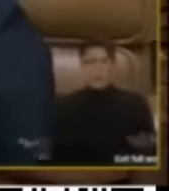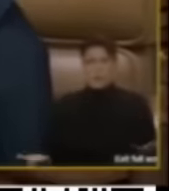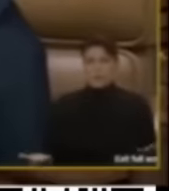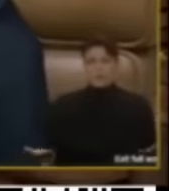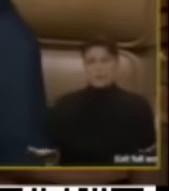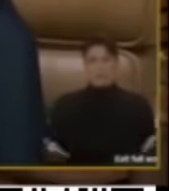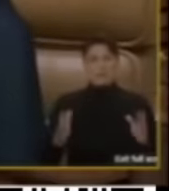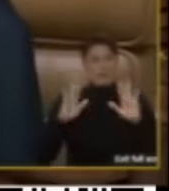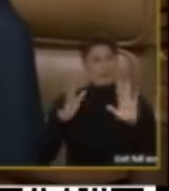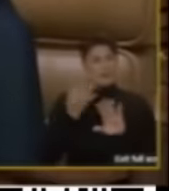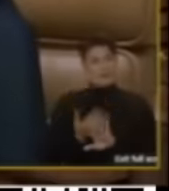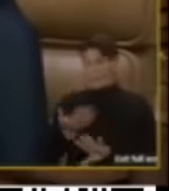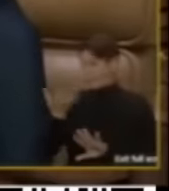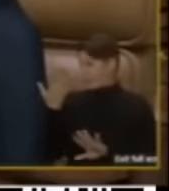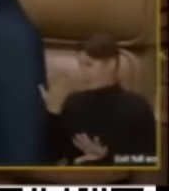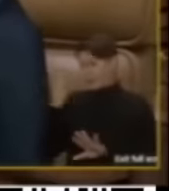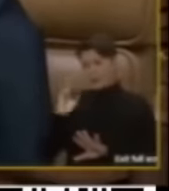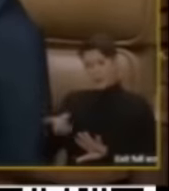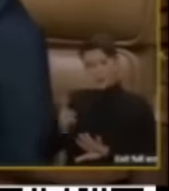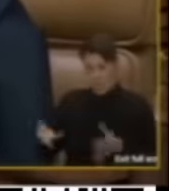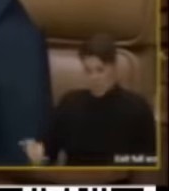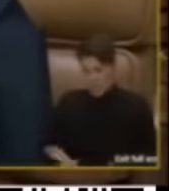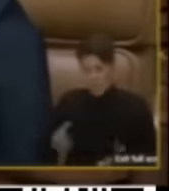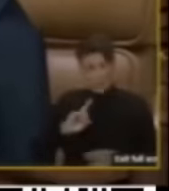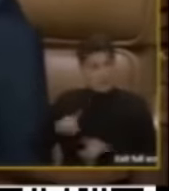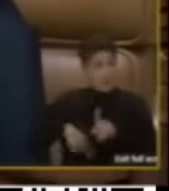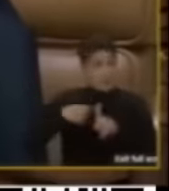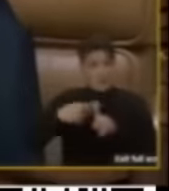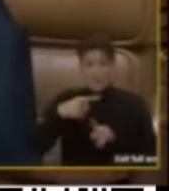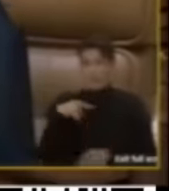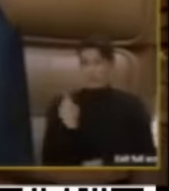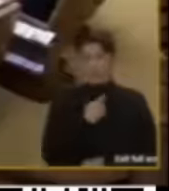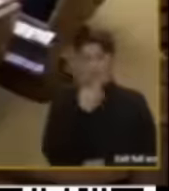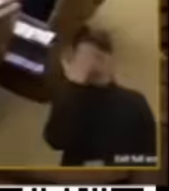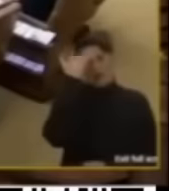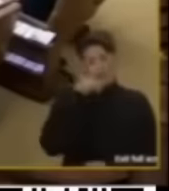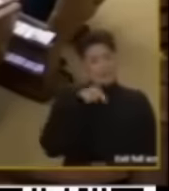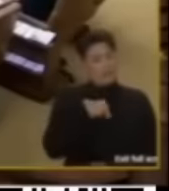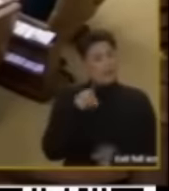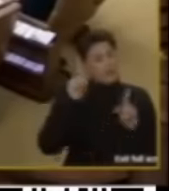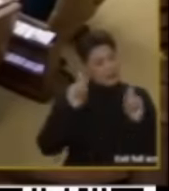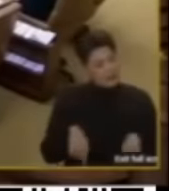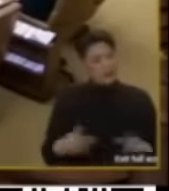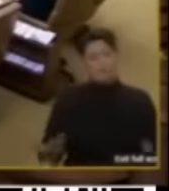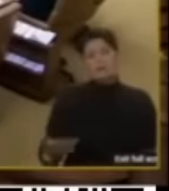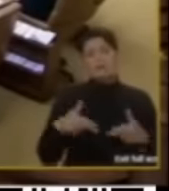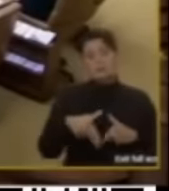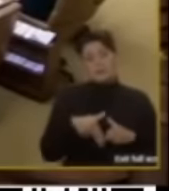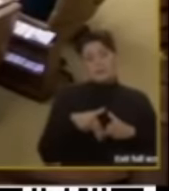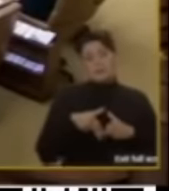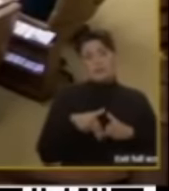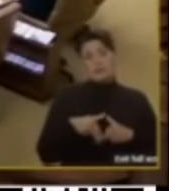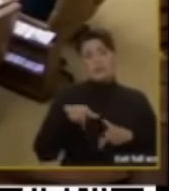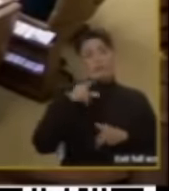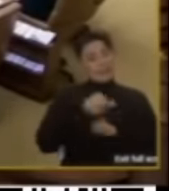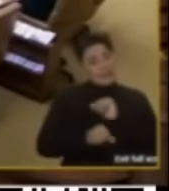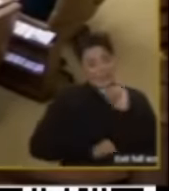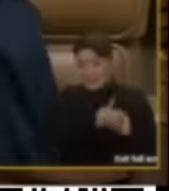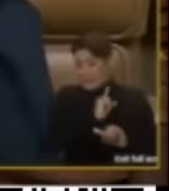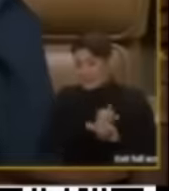E a mesma coisa, o professor, ele aplica neste momento, ele considera, tá, que essas conversas